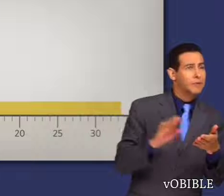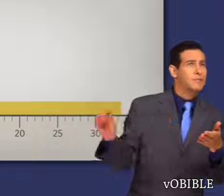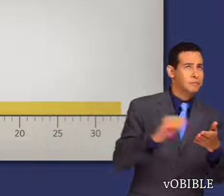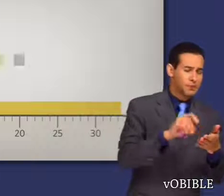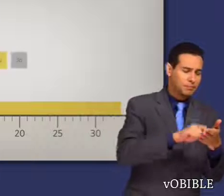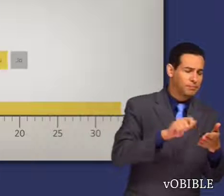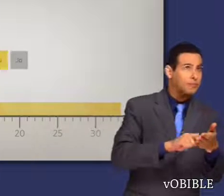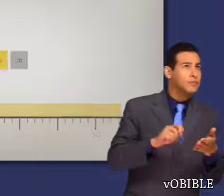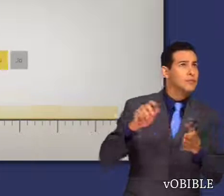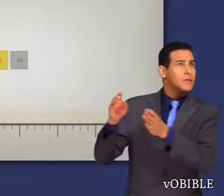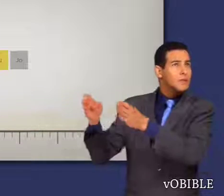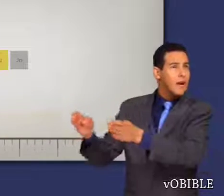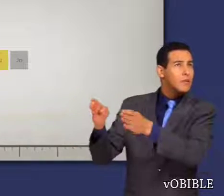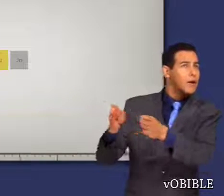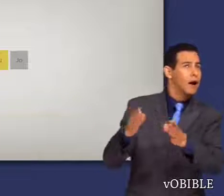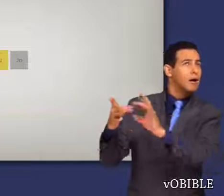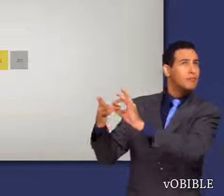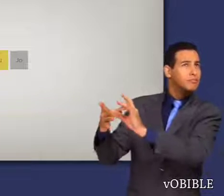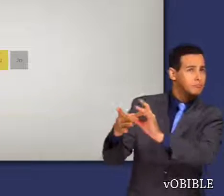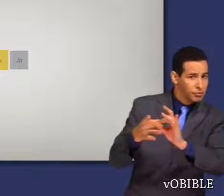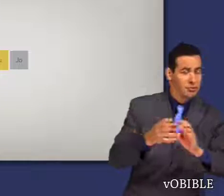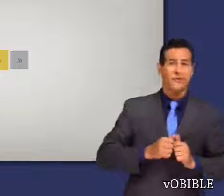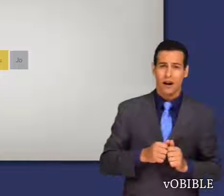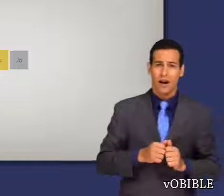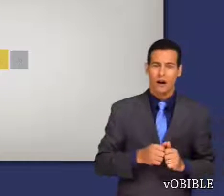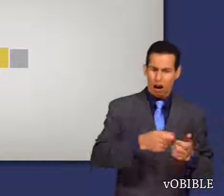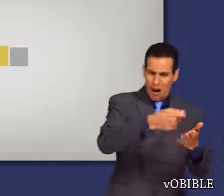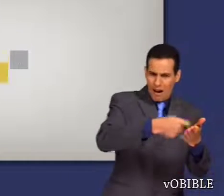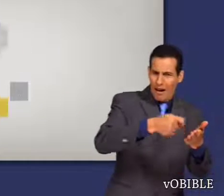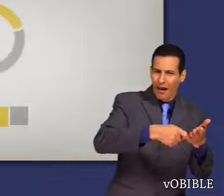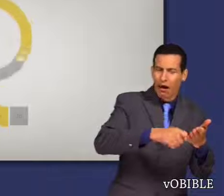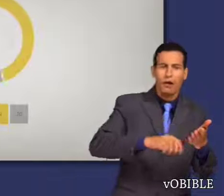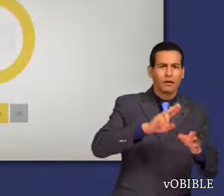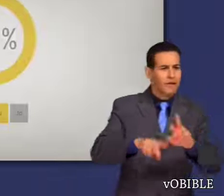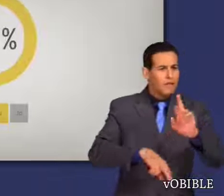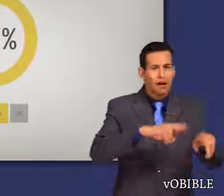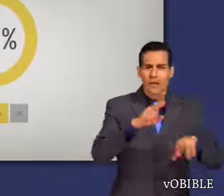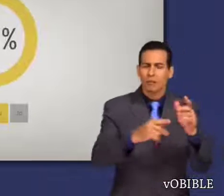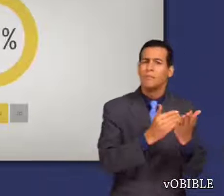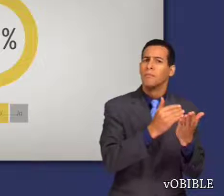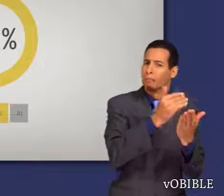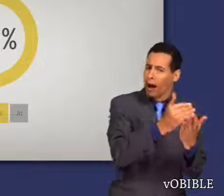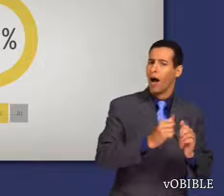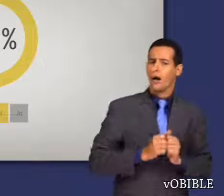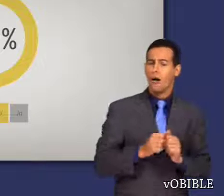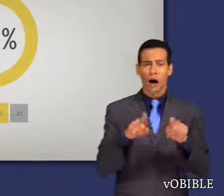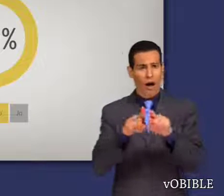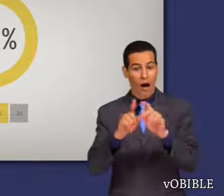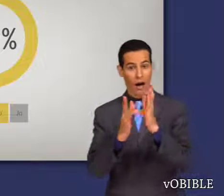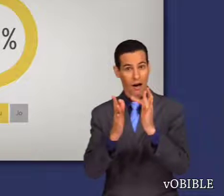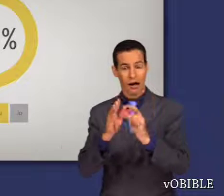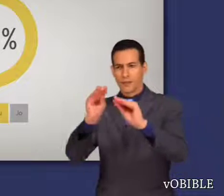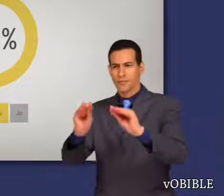foi escrito seguindo a ordem dos acontecimentos. Quase 60% das informações de Lucas só